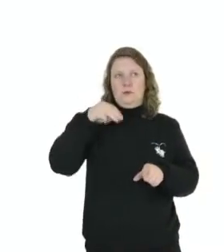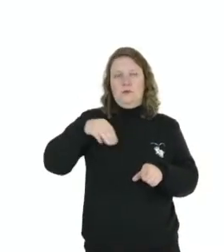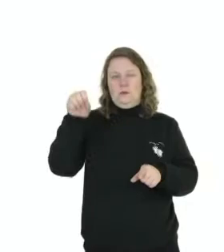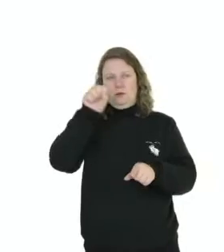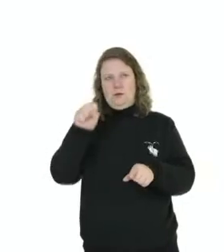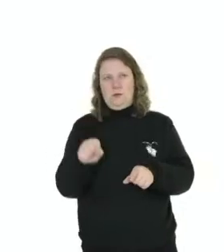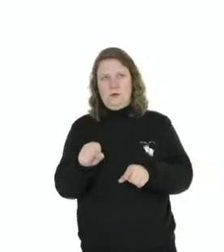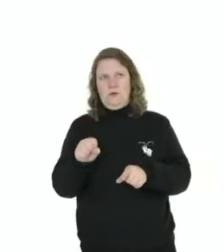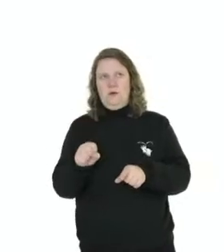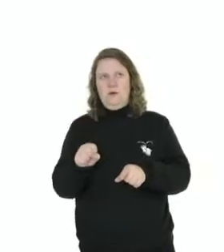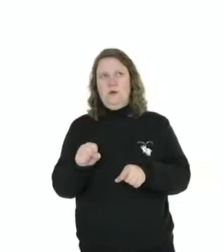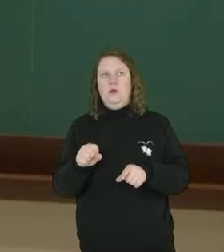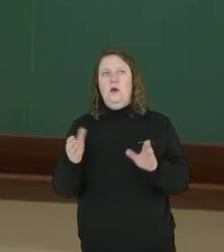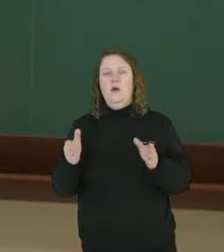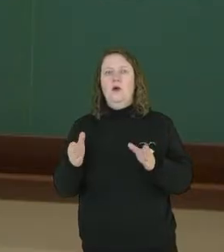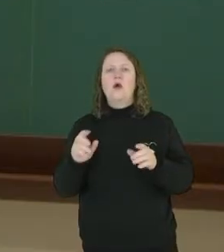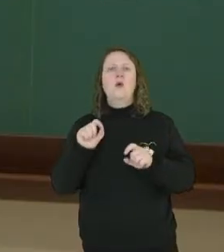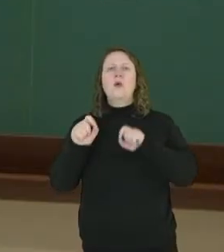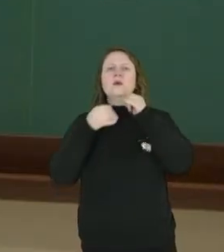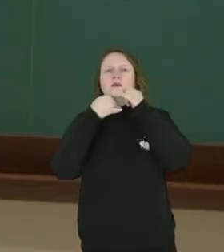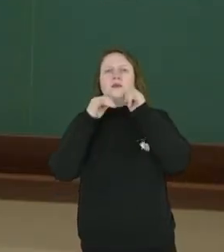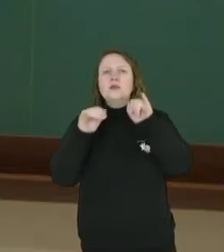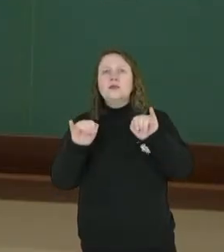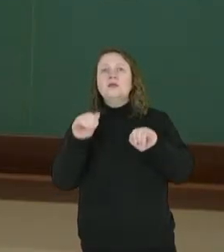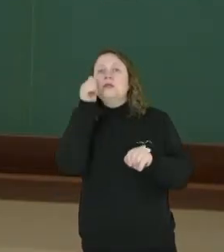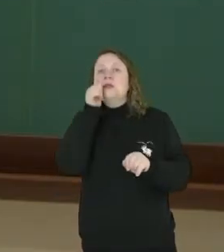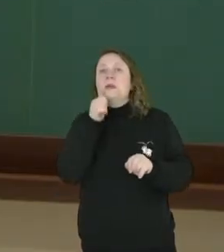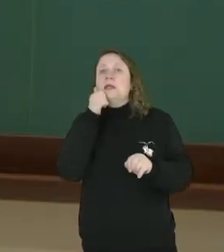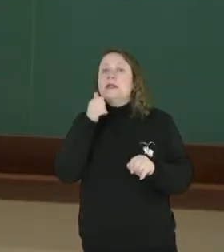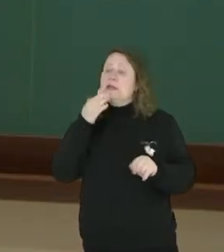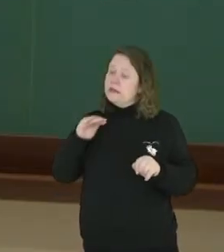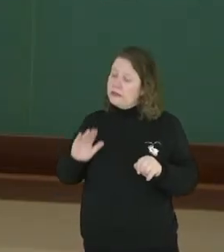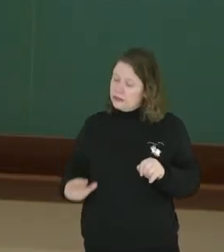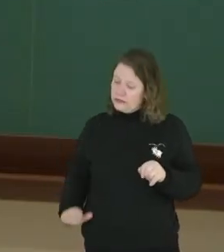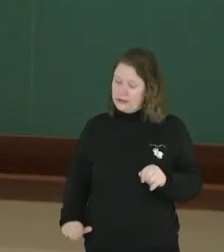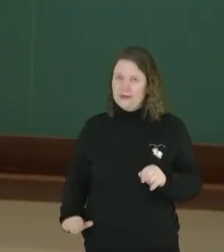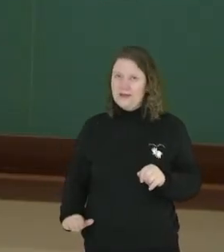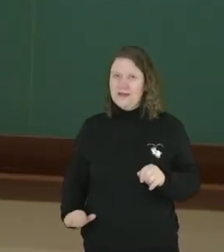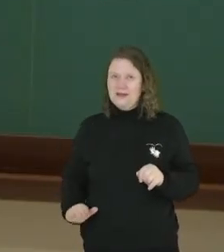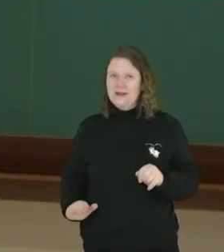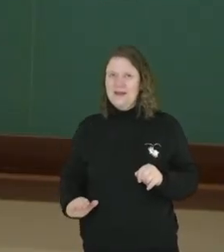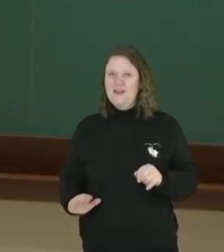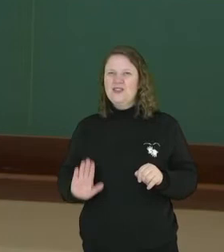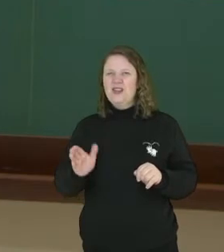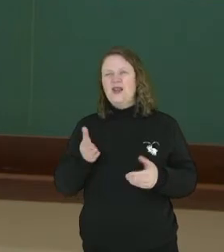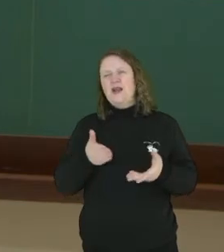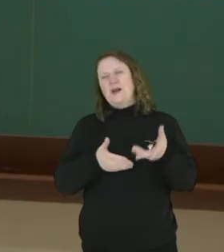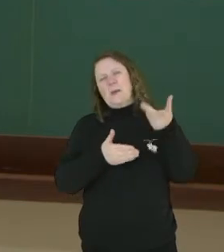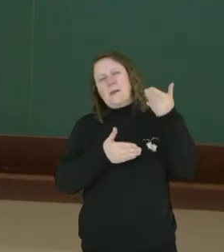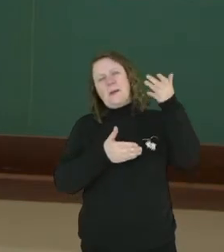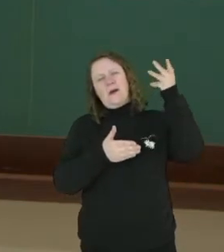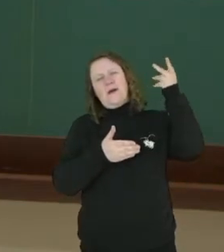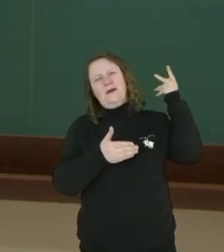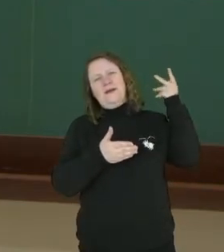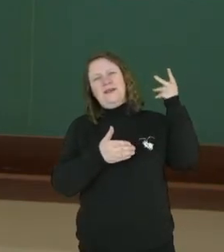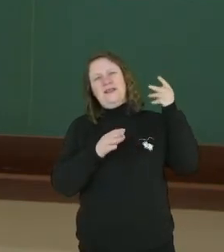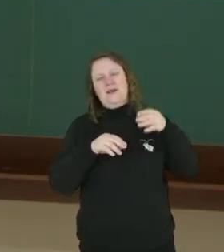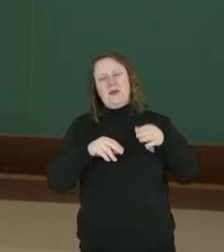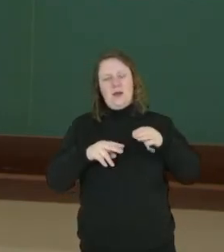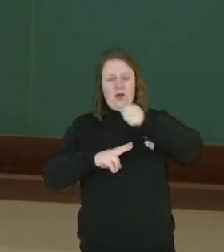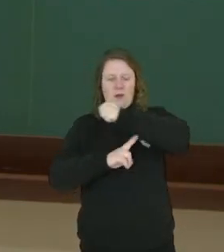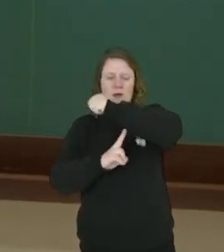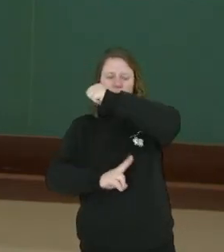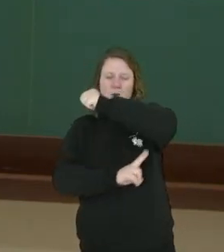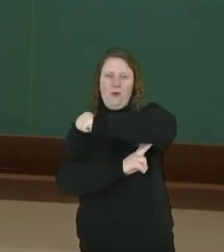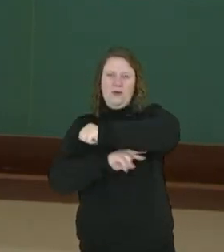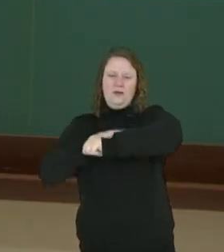da menina em relação à superfície do rio? Ponte do rio que cai é do tempinho da galera da década de 90, hein? Olha aí. Galera,